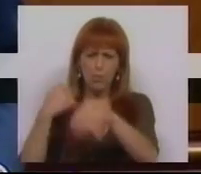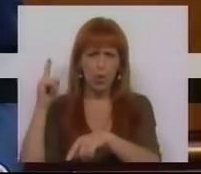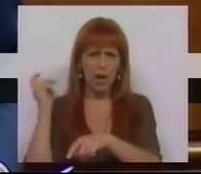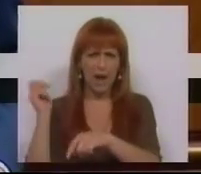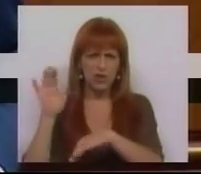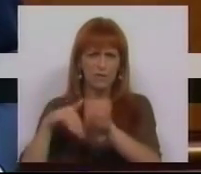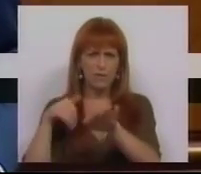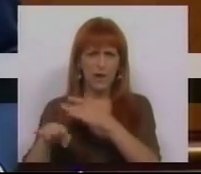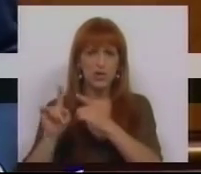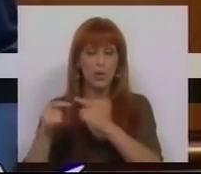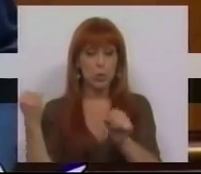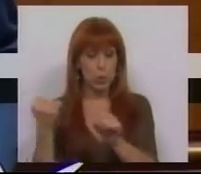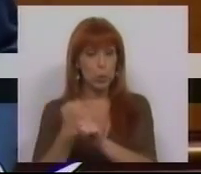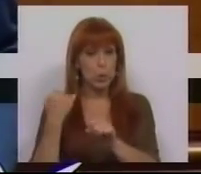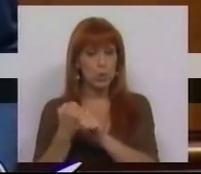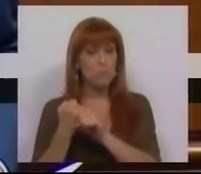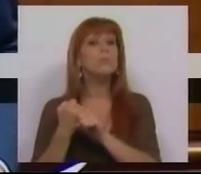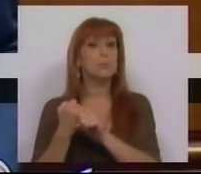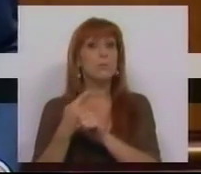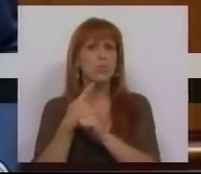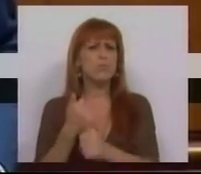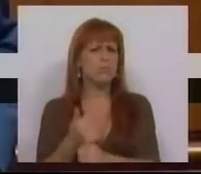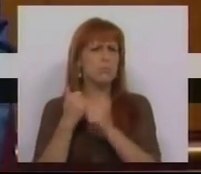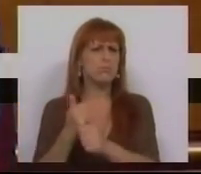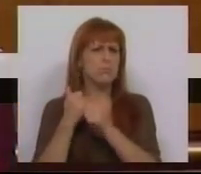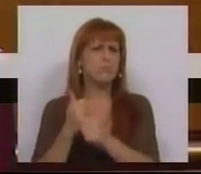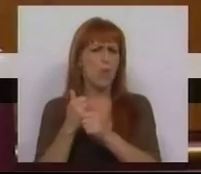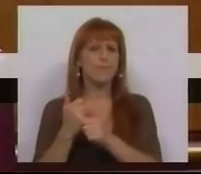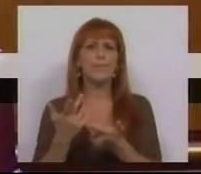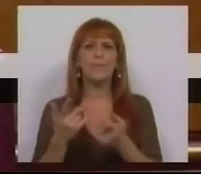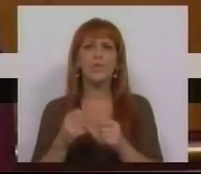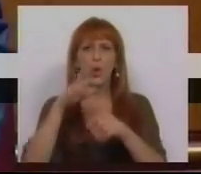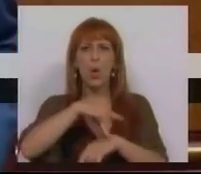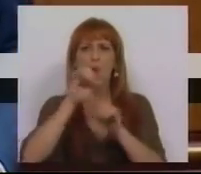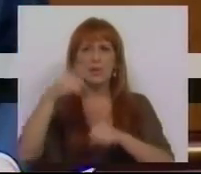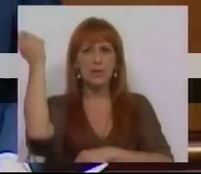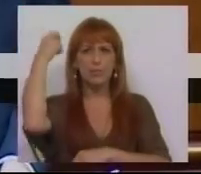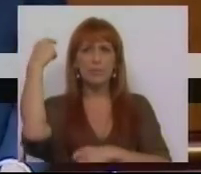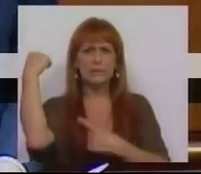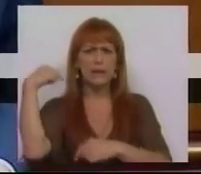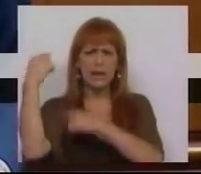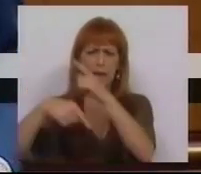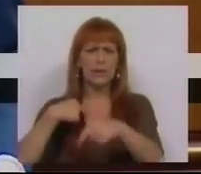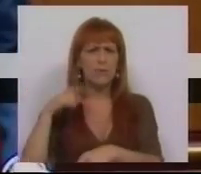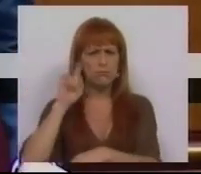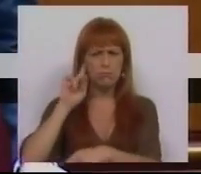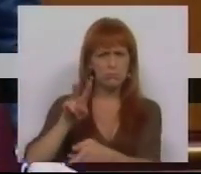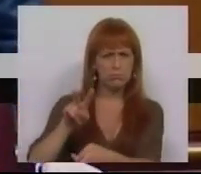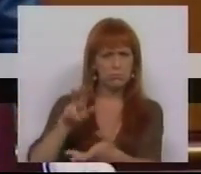longo destes anos, é um trabalho, de facto, notável. O Hospital de São João tem vindo a